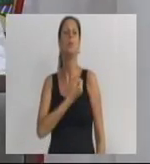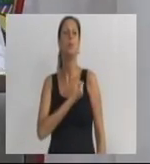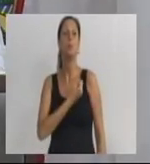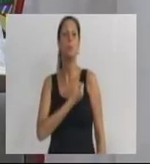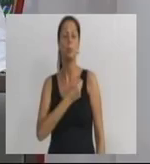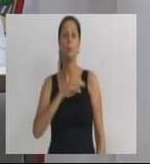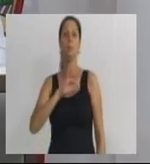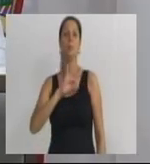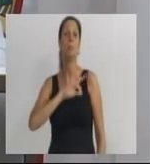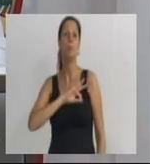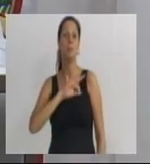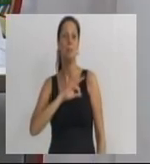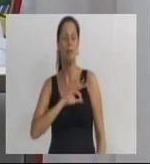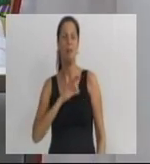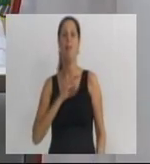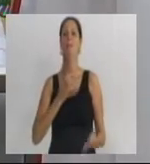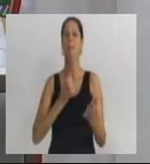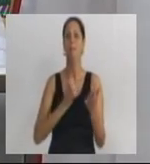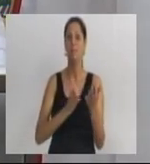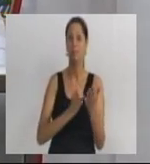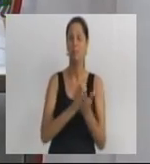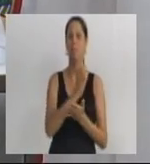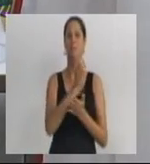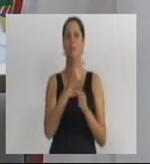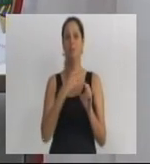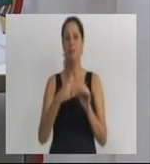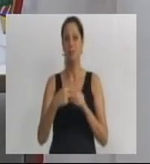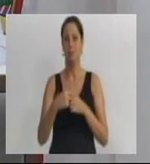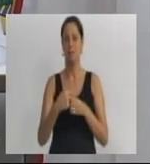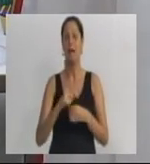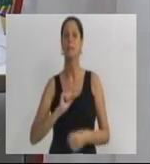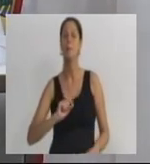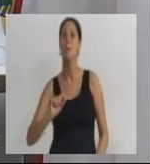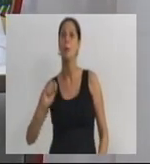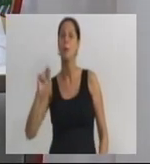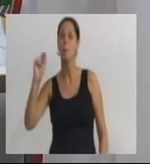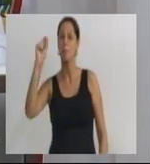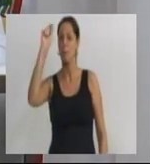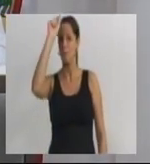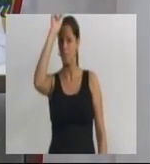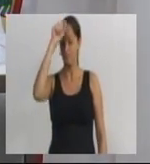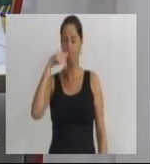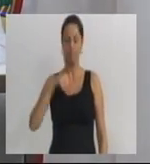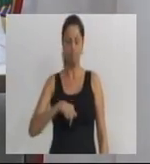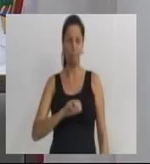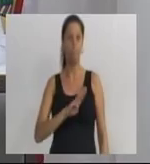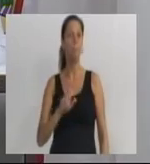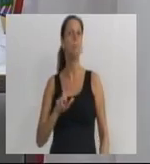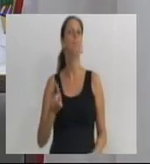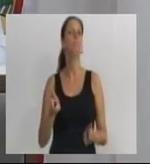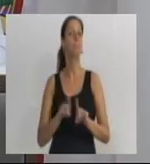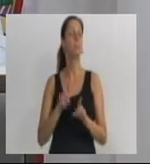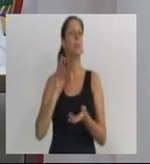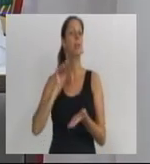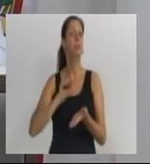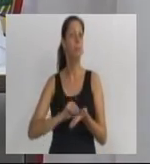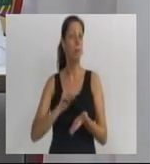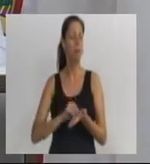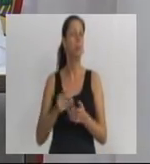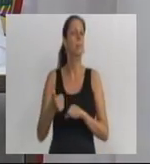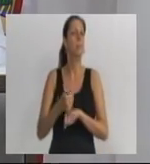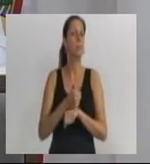os níveis. E Blumenau também não é diferente, não. A falta de efetivo aqui é